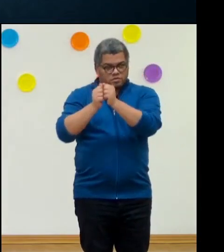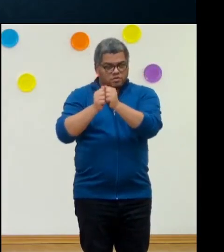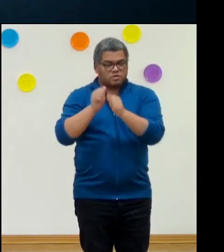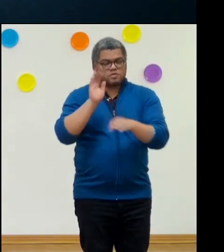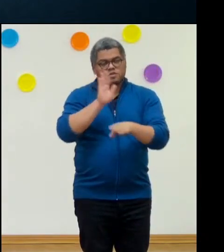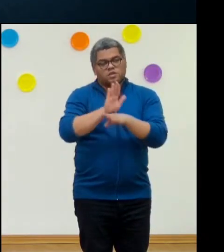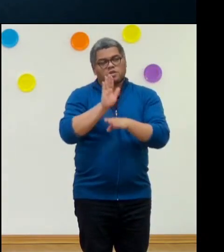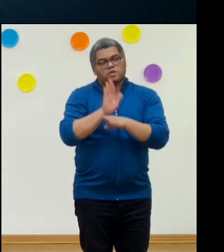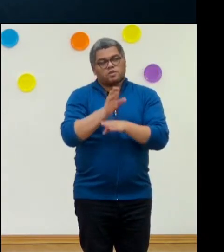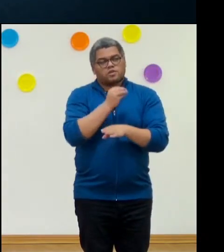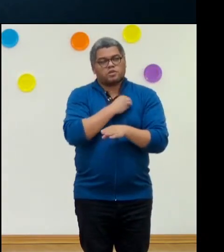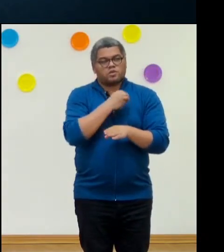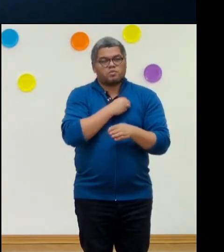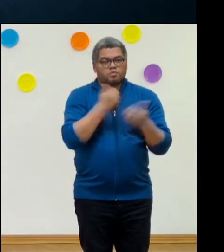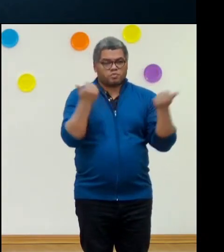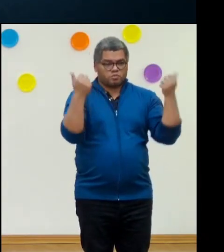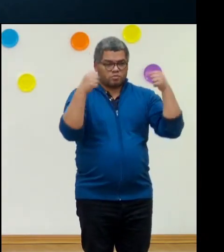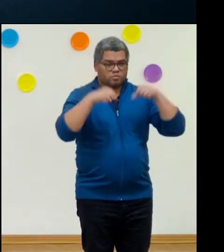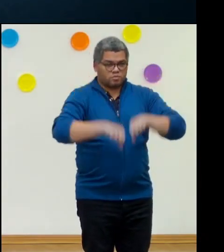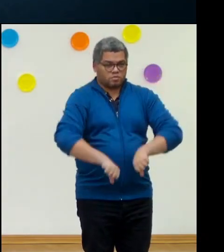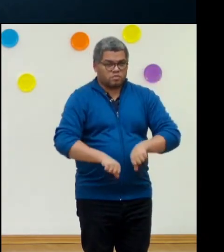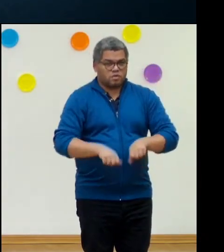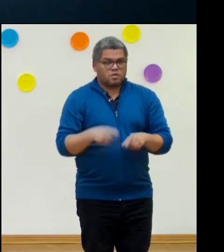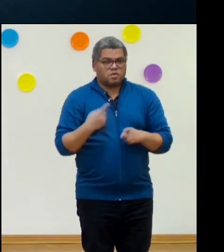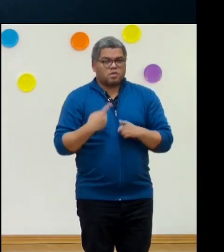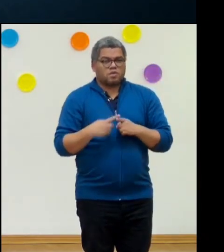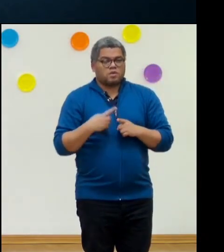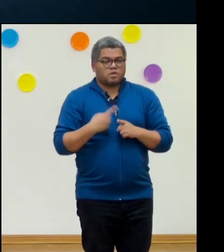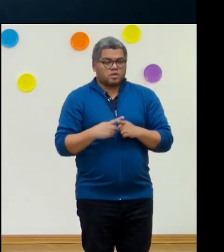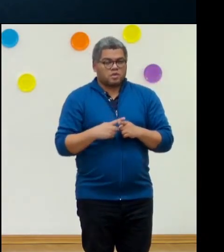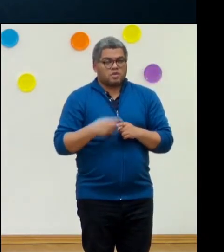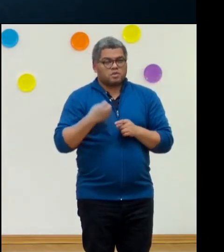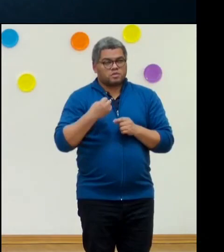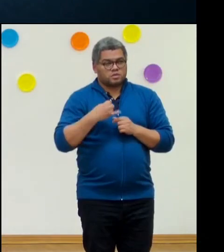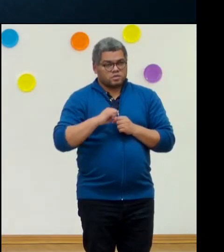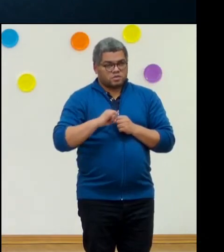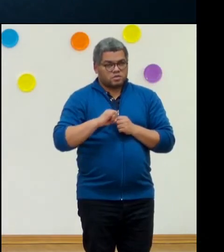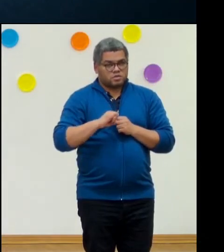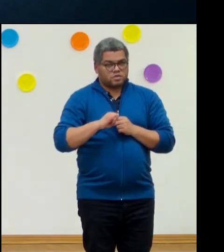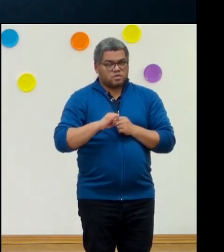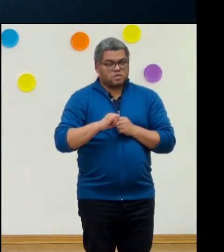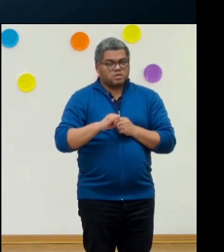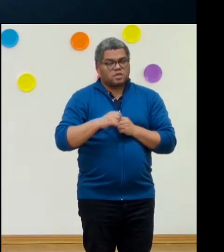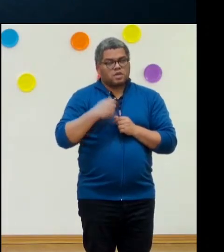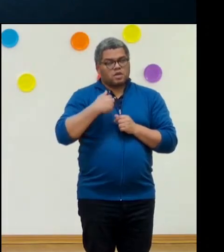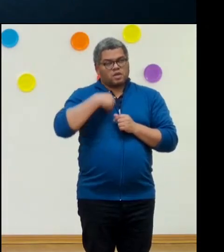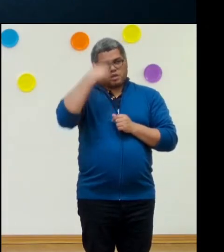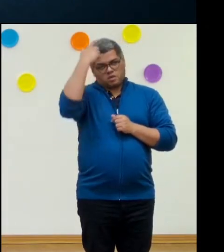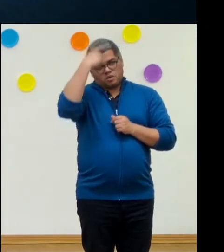Porque se eu fosse crer no Guilherme, sem o Espírito Santo, imagina. Eu creio porque Deus falou.